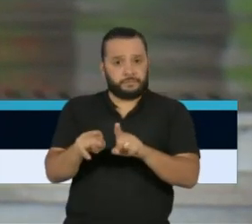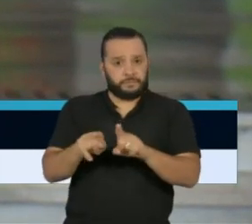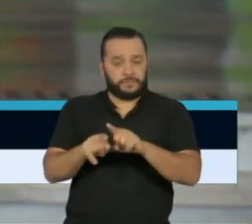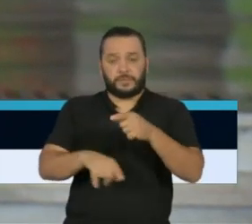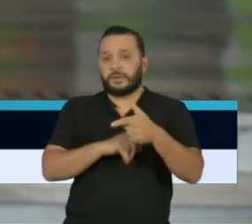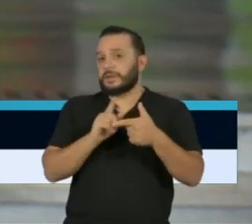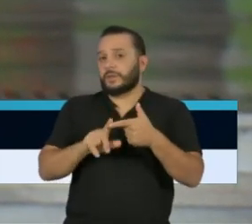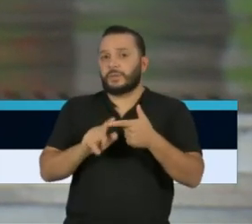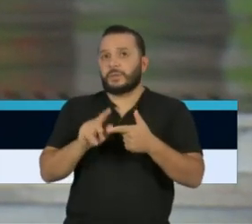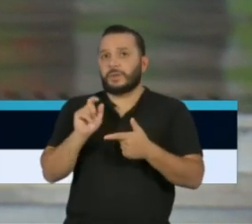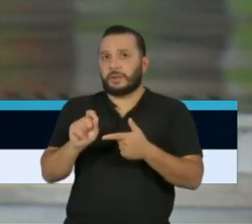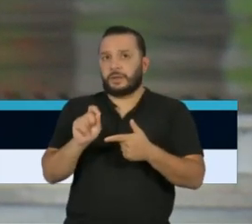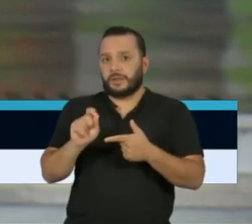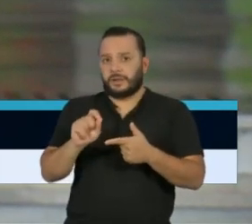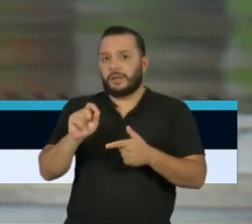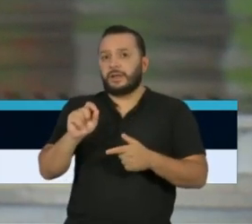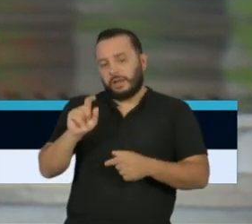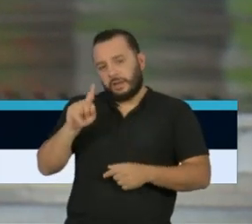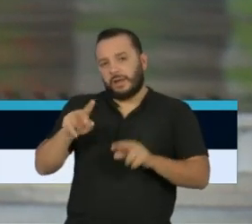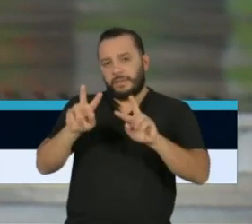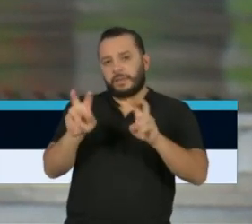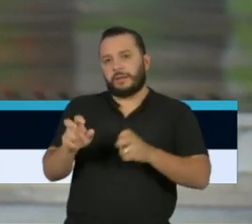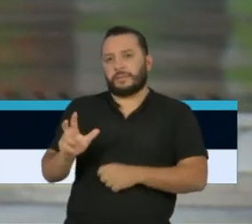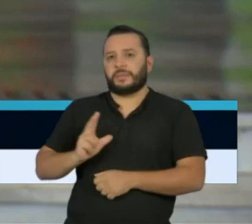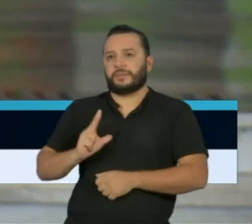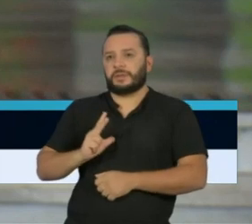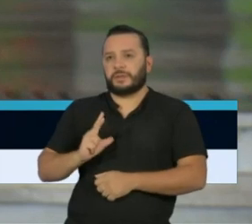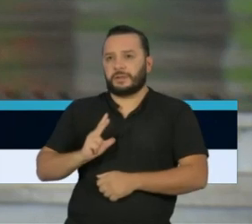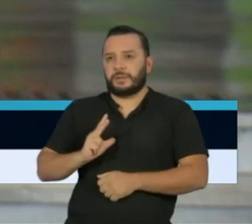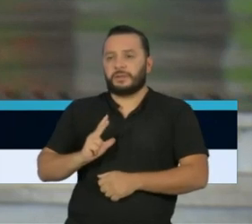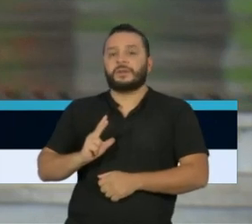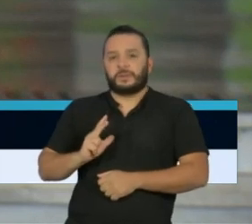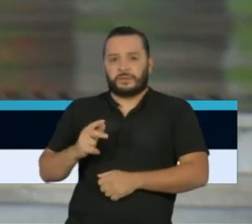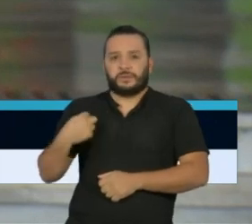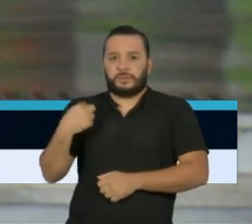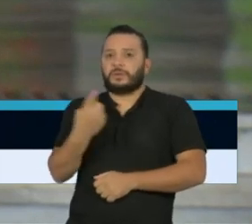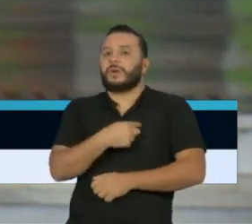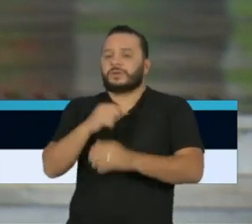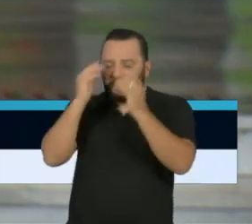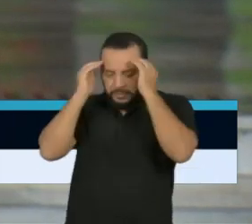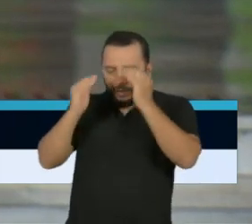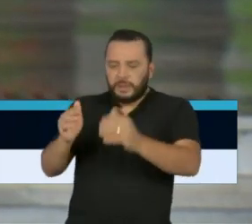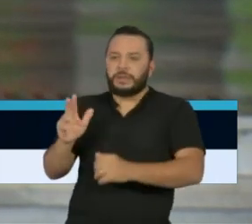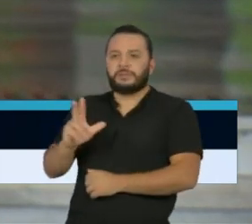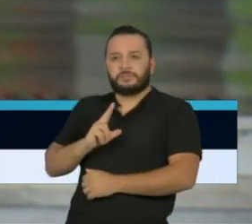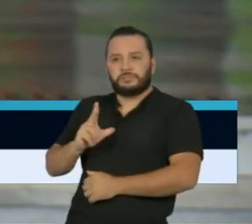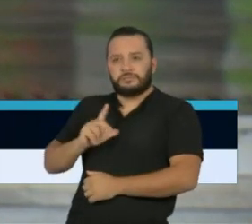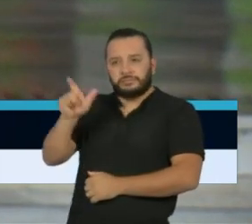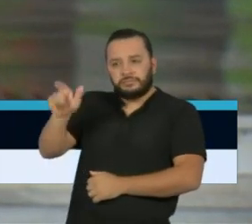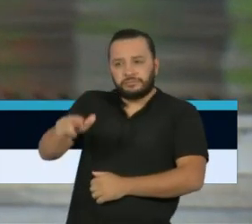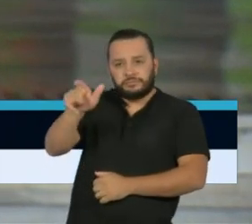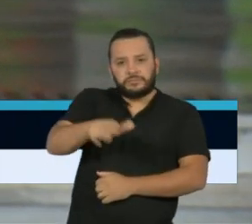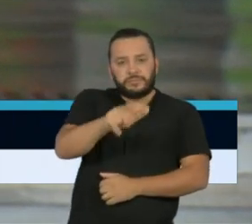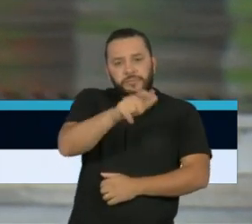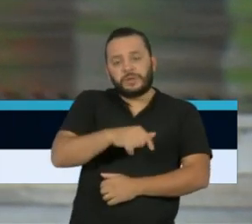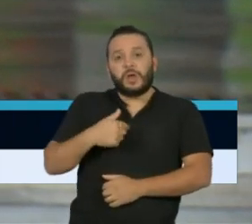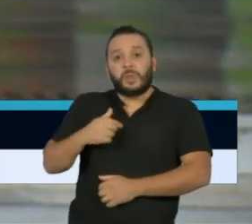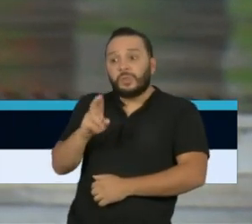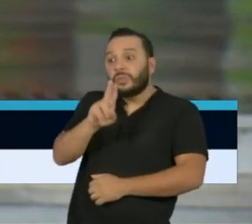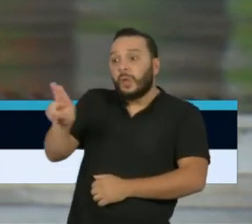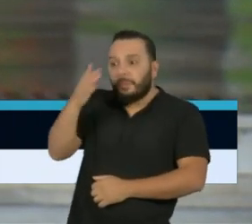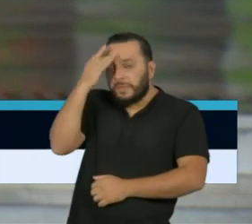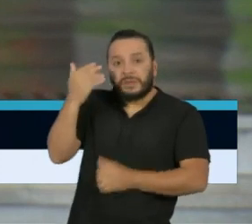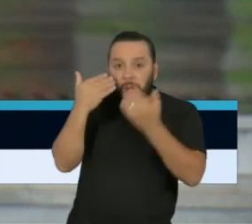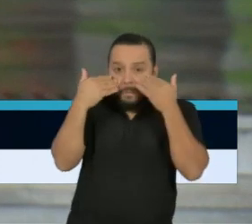sido uma preocupação, é a questão de privacidade. Estamos respeitando a privacidade totalmente, diferente de alguns casos que